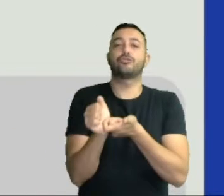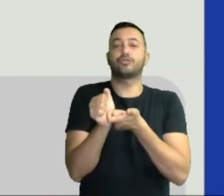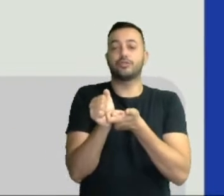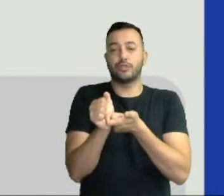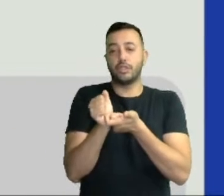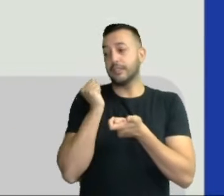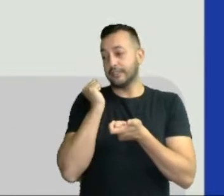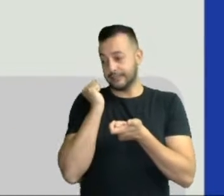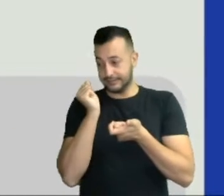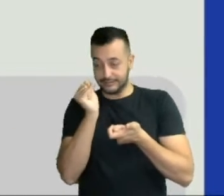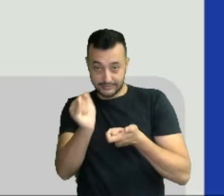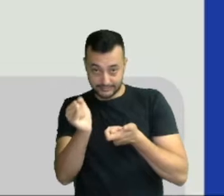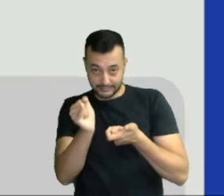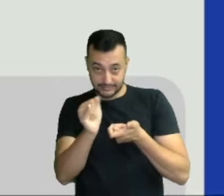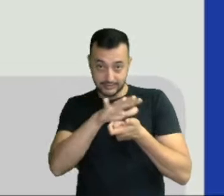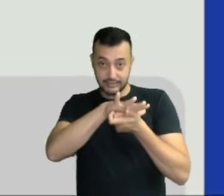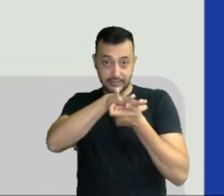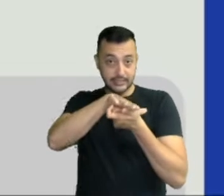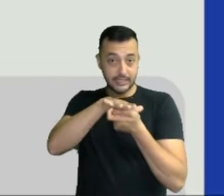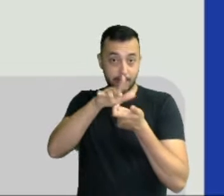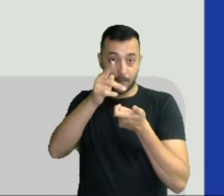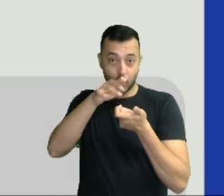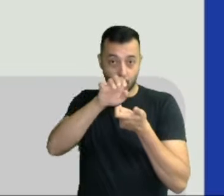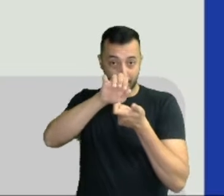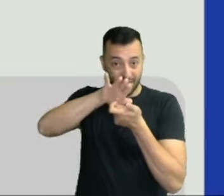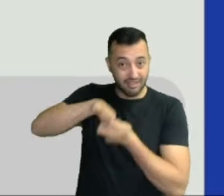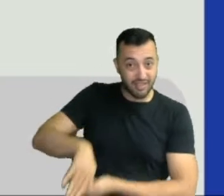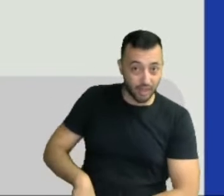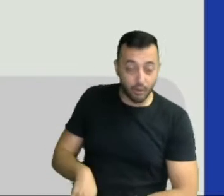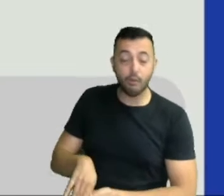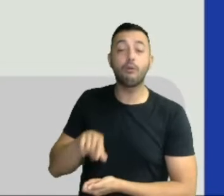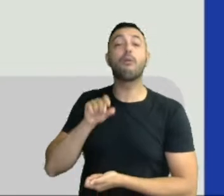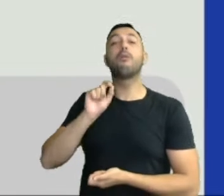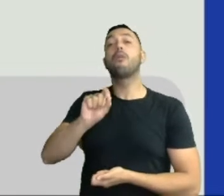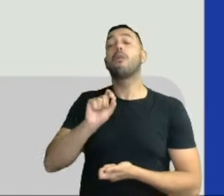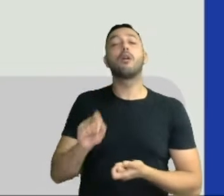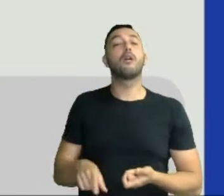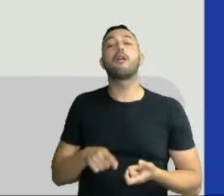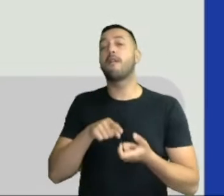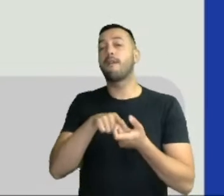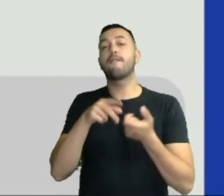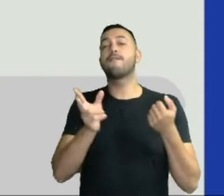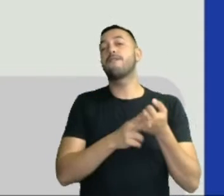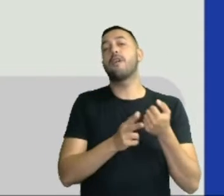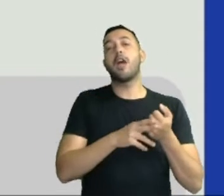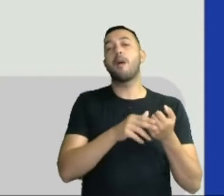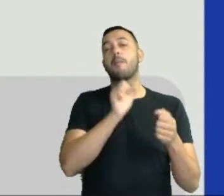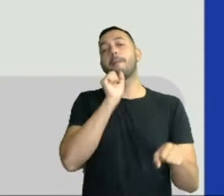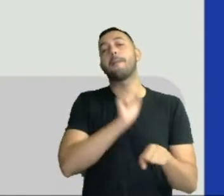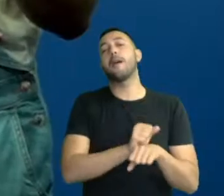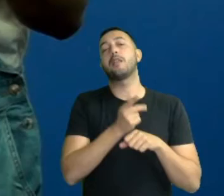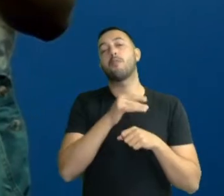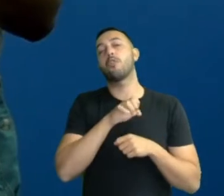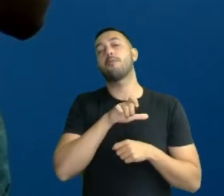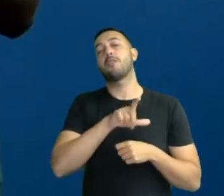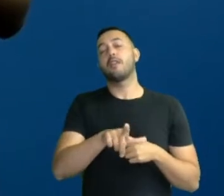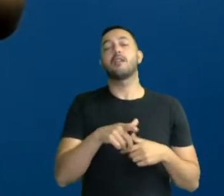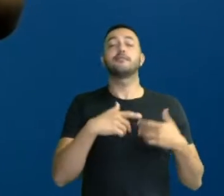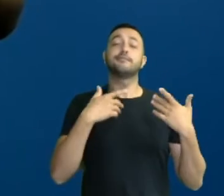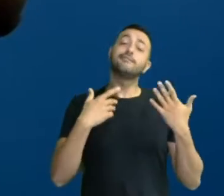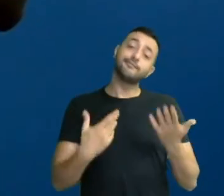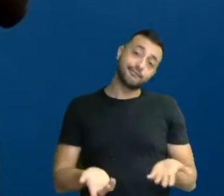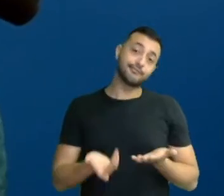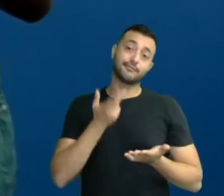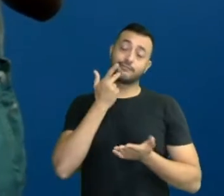Si omitimos estos pronombres, el verbo deja de ser pronominal. Ou seja, aquilo que eu